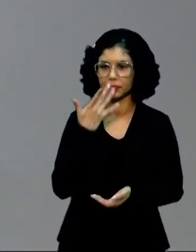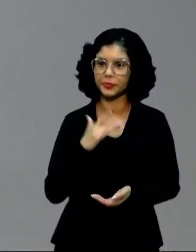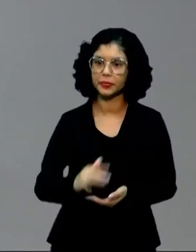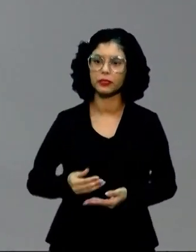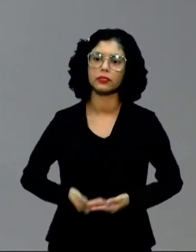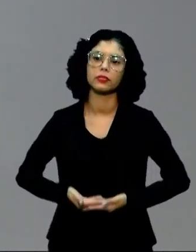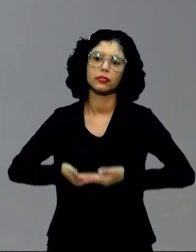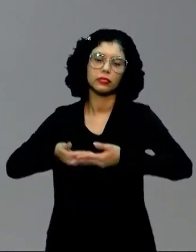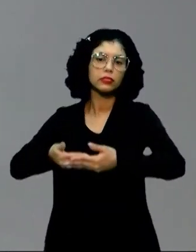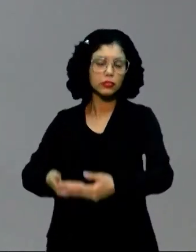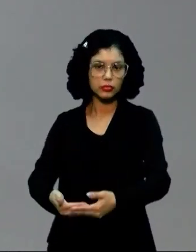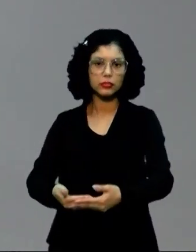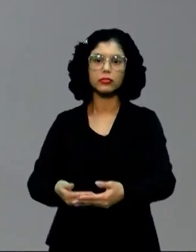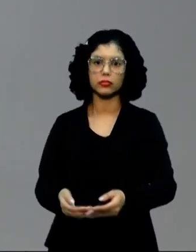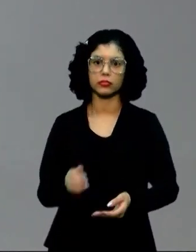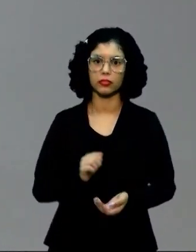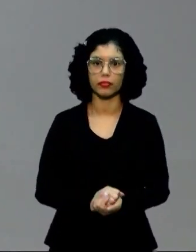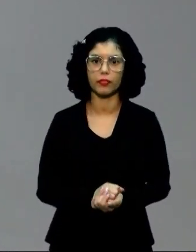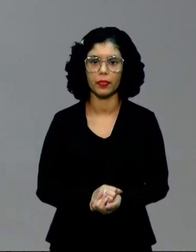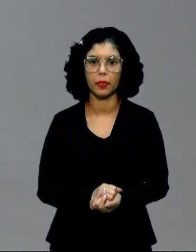filho, o que acontece?